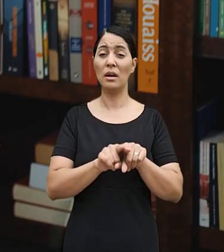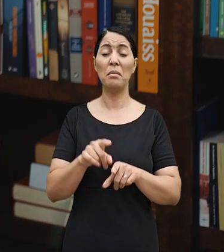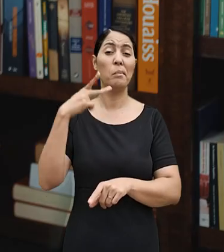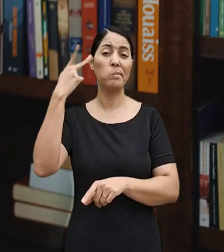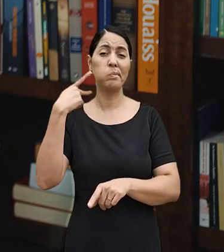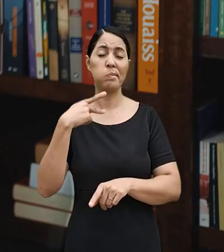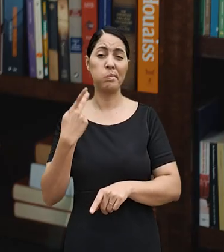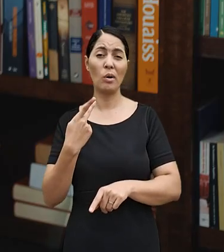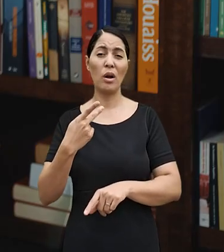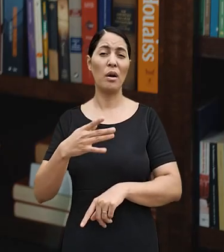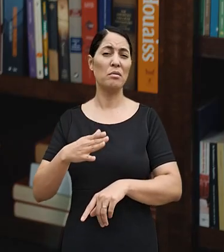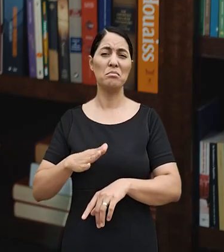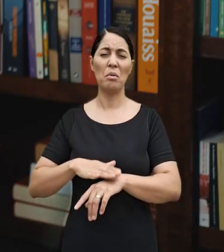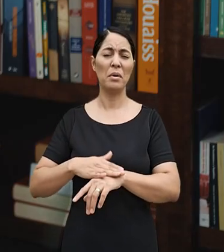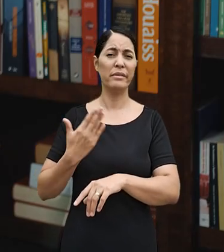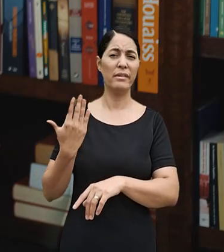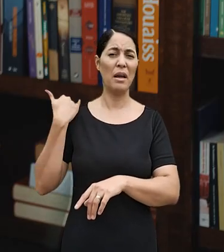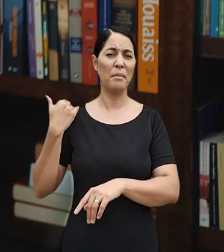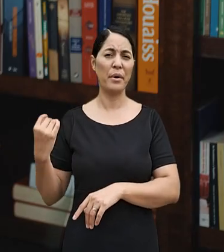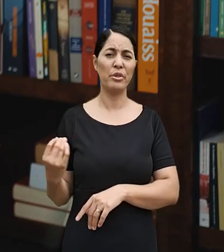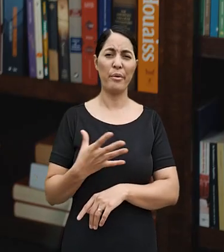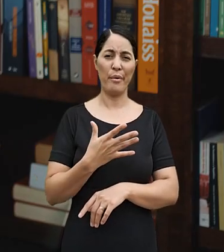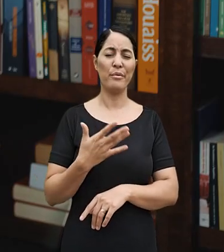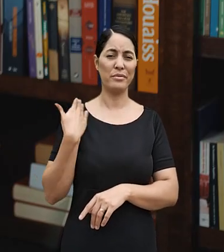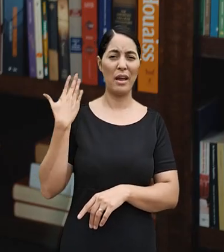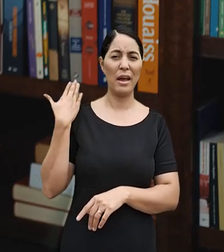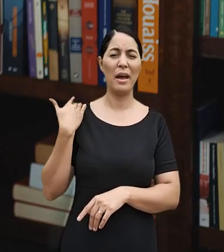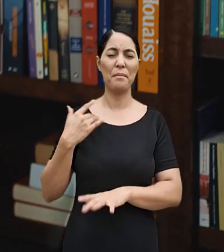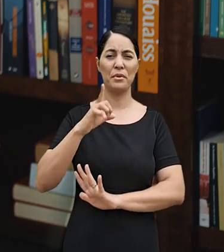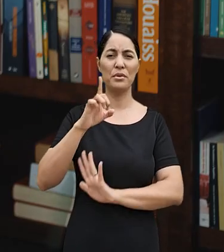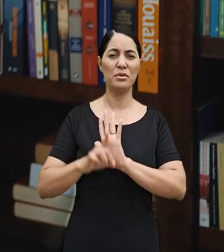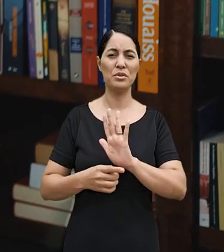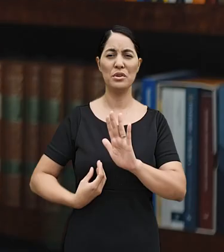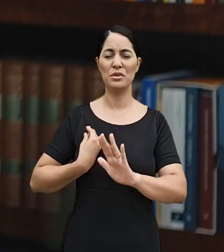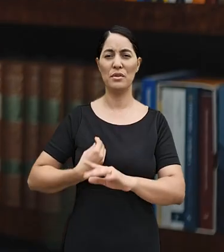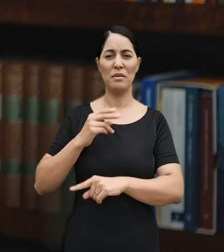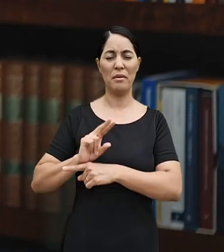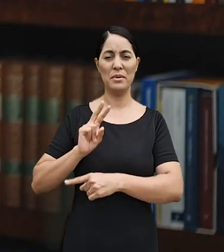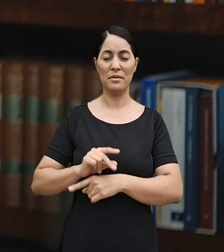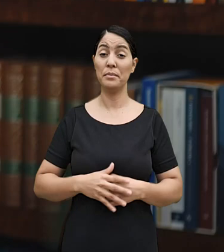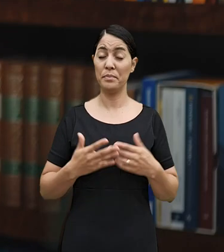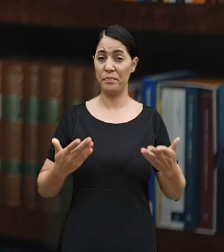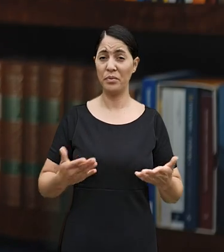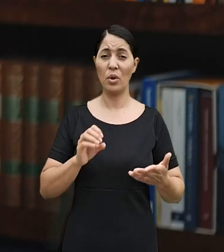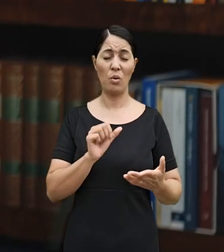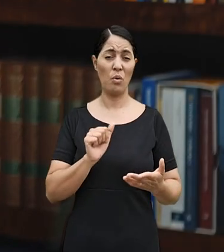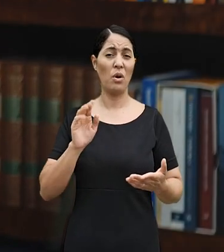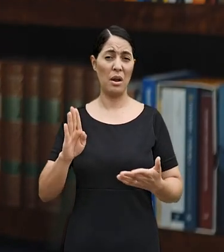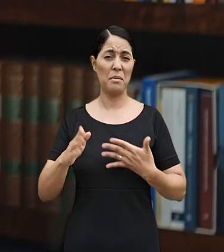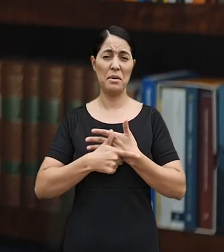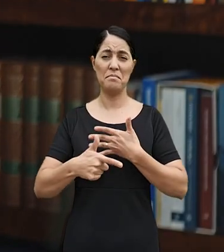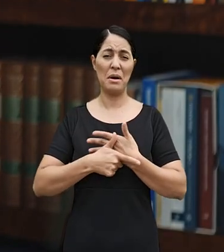política, porque revelou os novos tempos em que haveria preservação de direitos do indivíduo. A OAB sempre teve